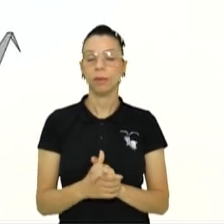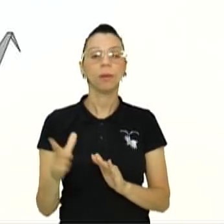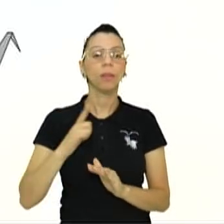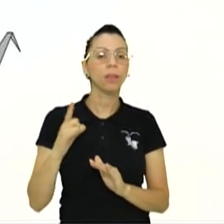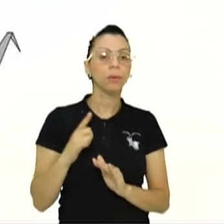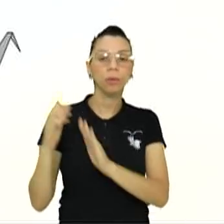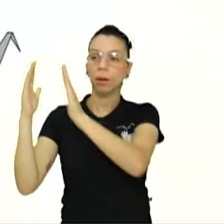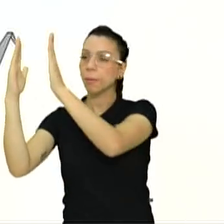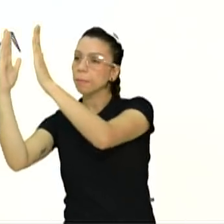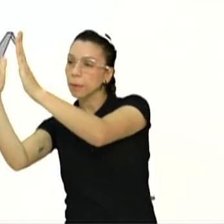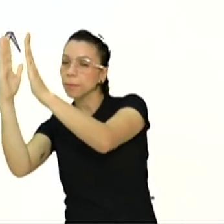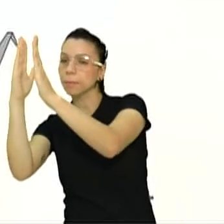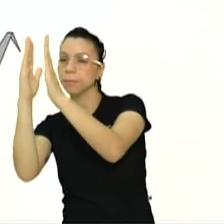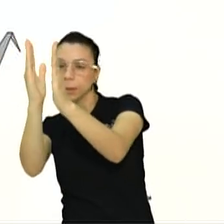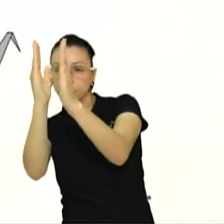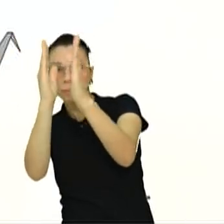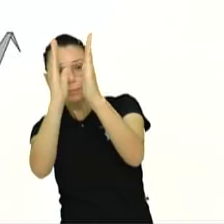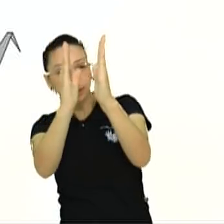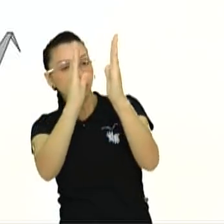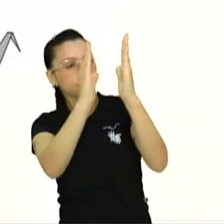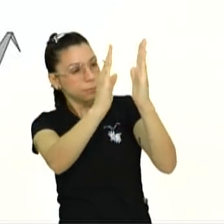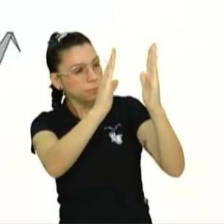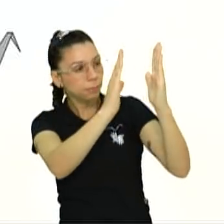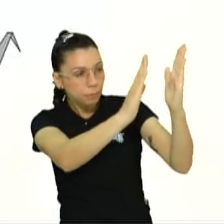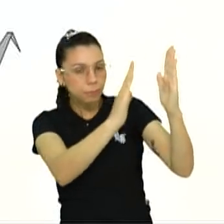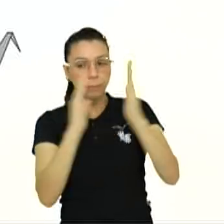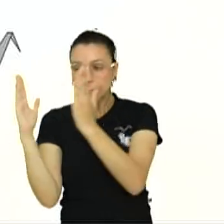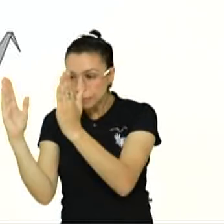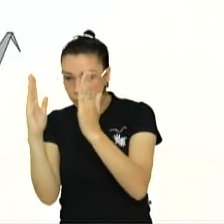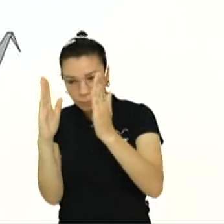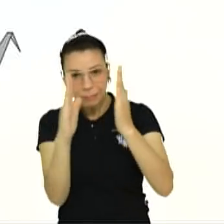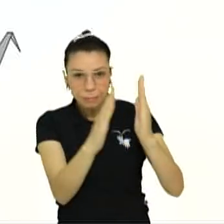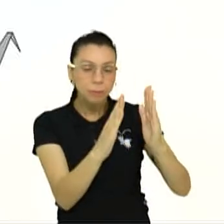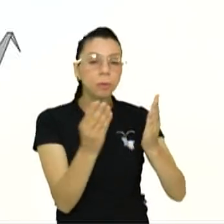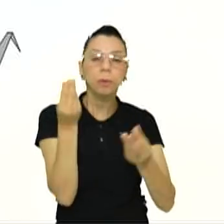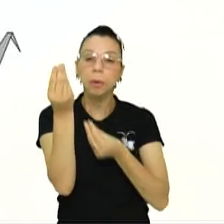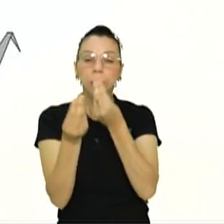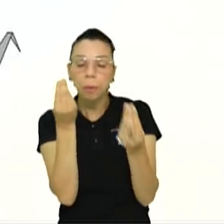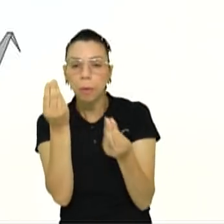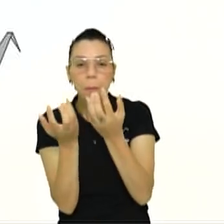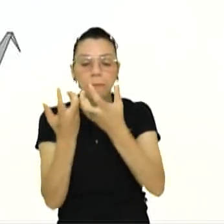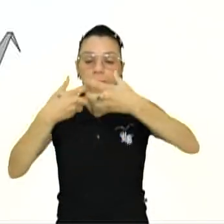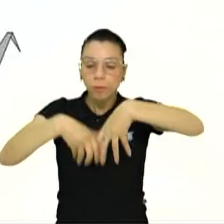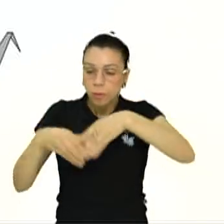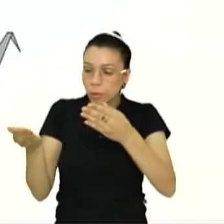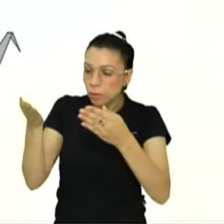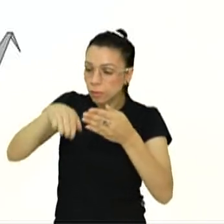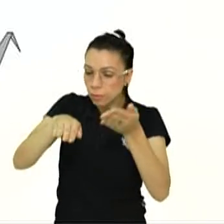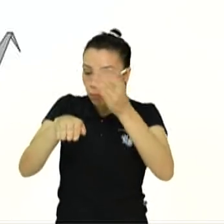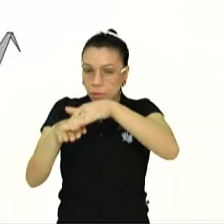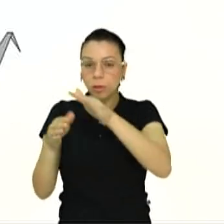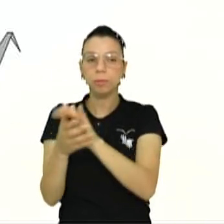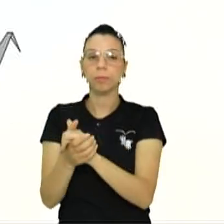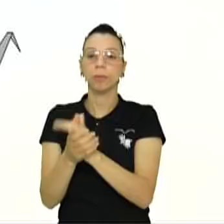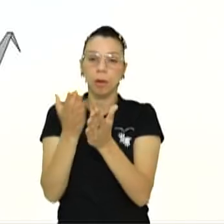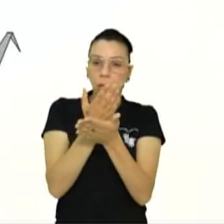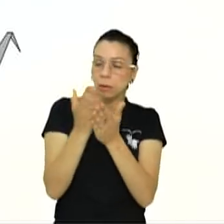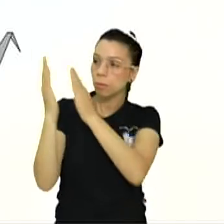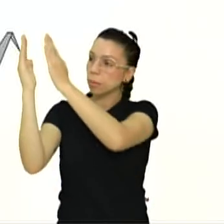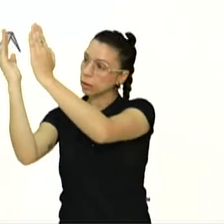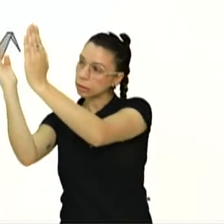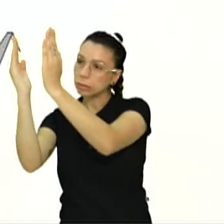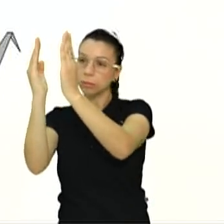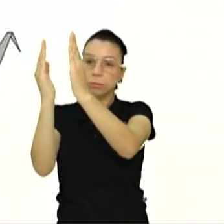a passo das dobras, tá? Que ele começa e vai